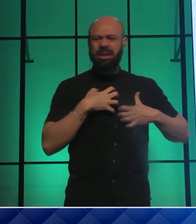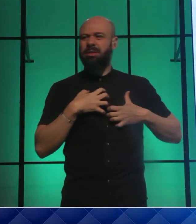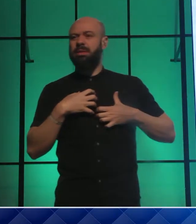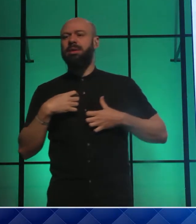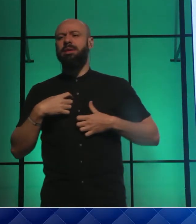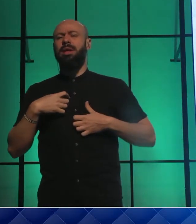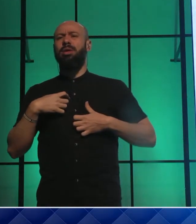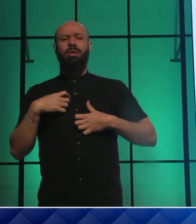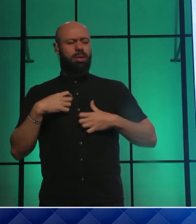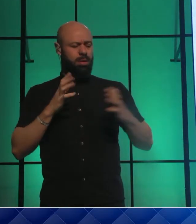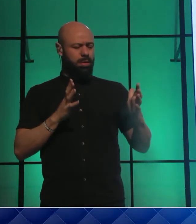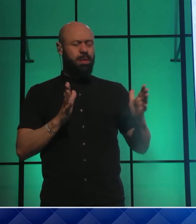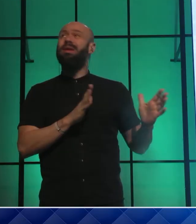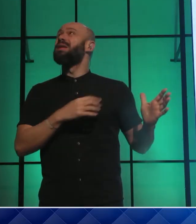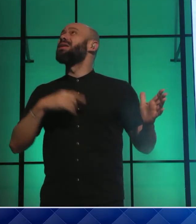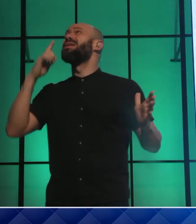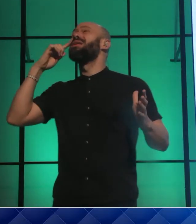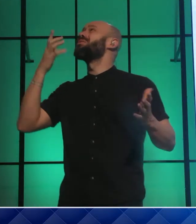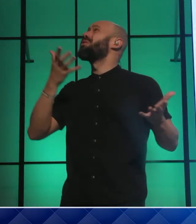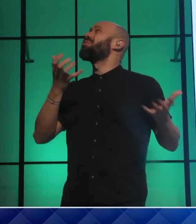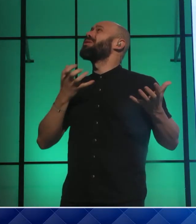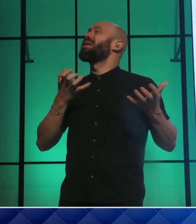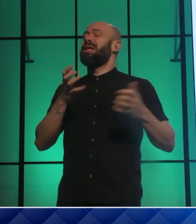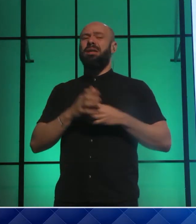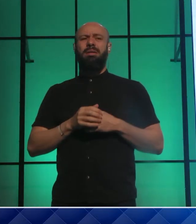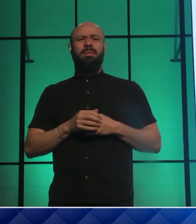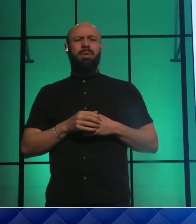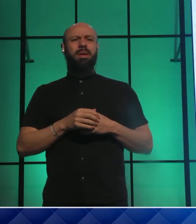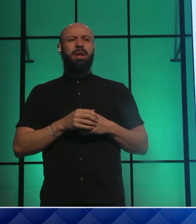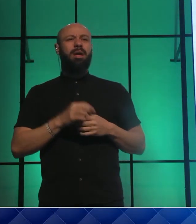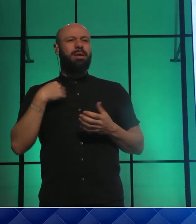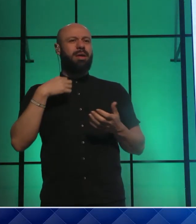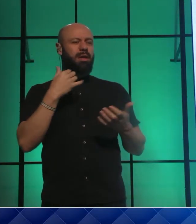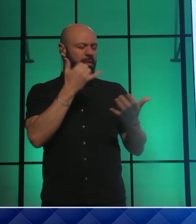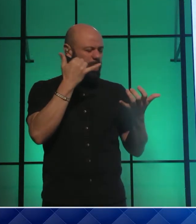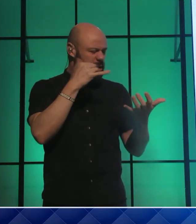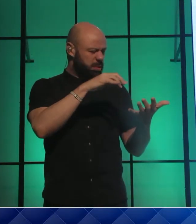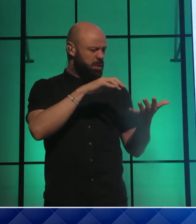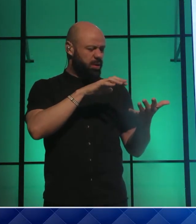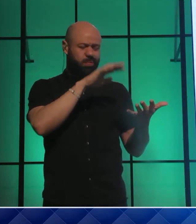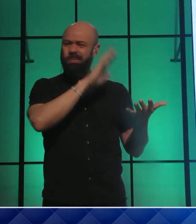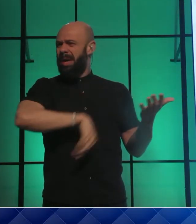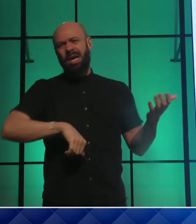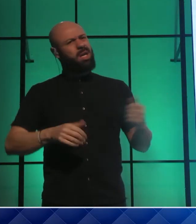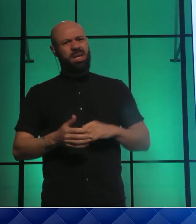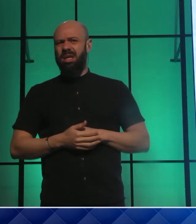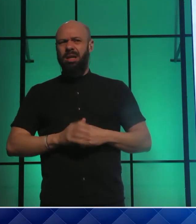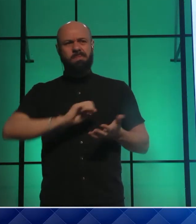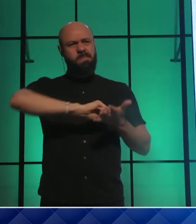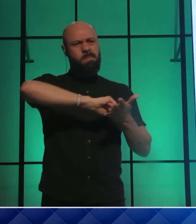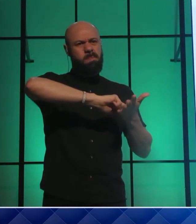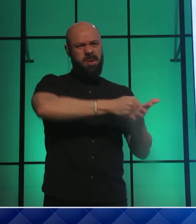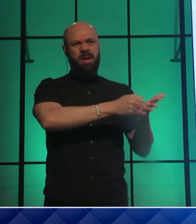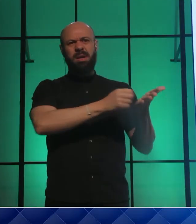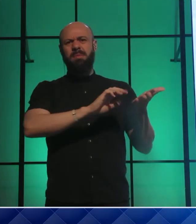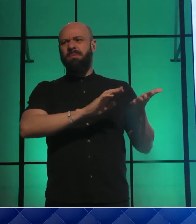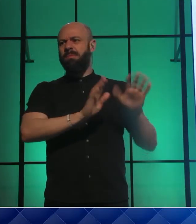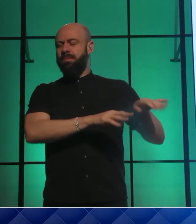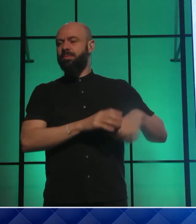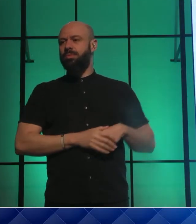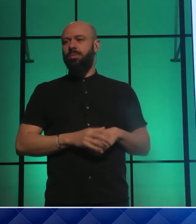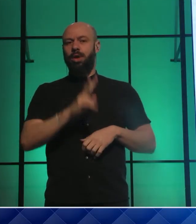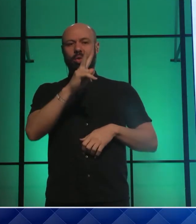assim. E eu disse: eu vou excluir esse aplicativo. E fiquei mais de 2